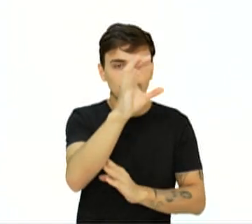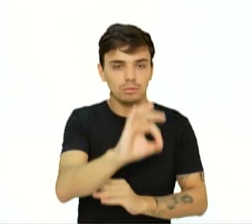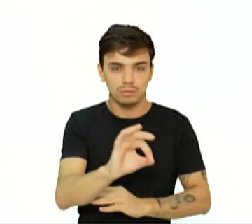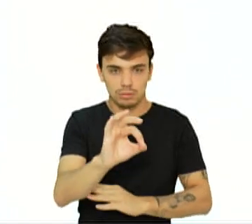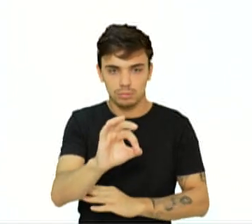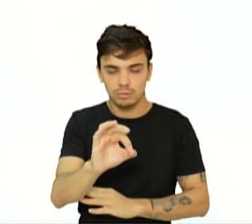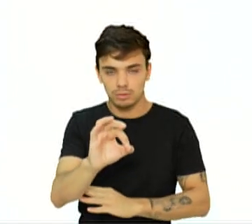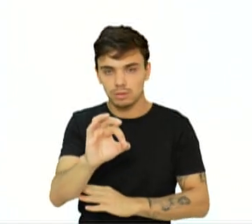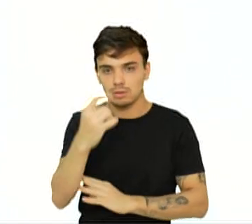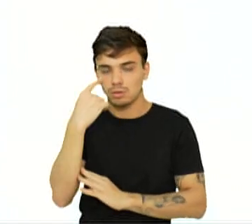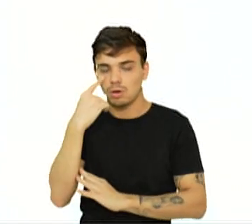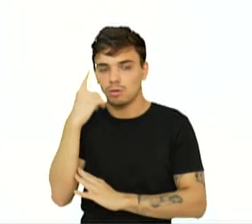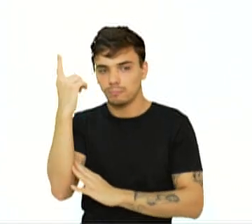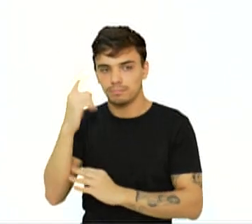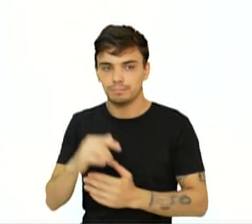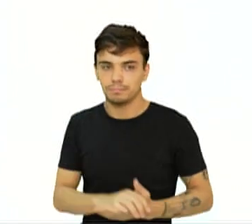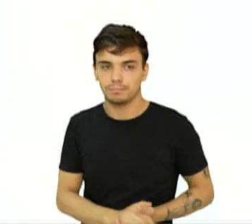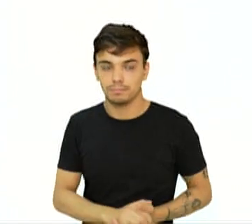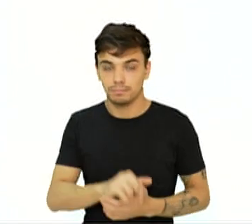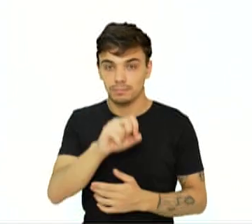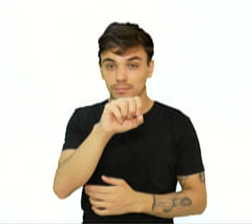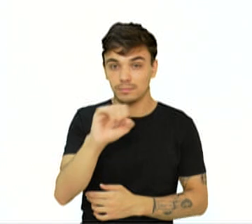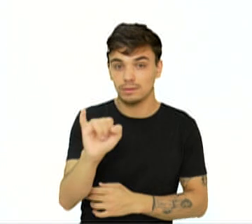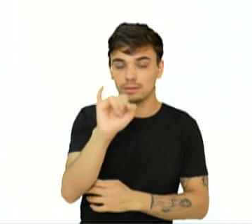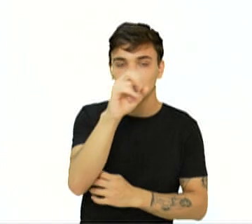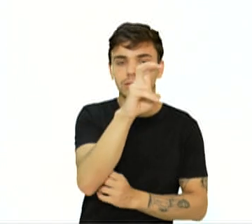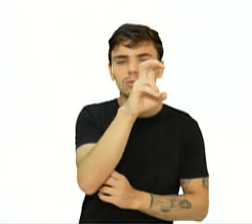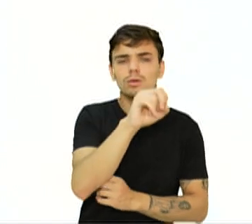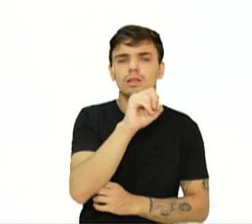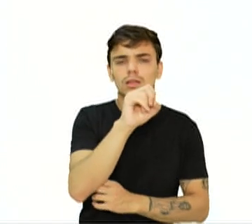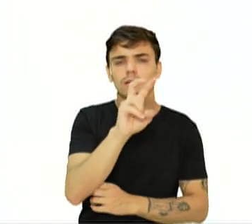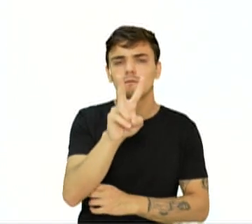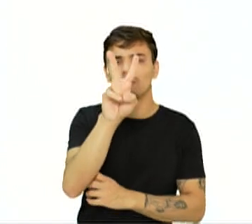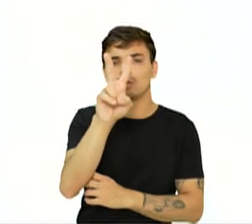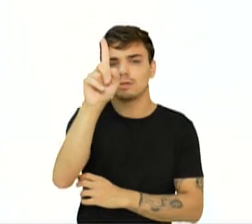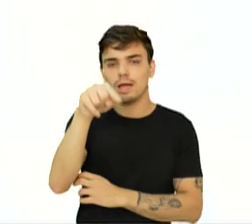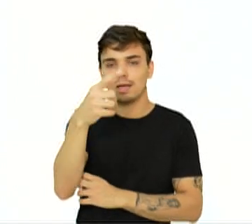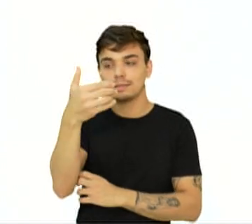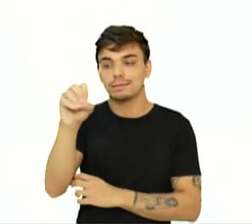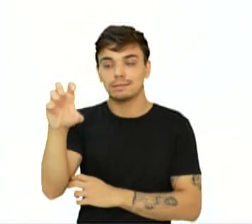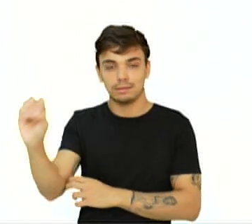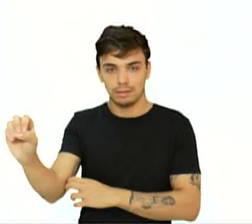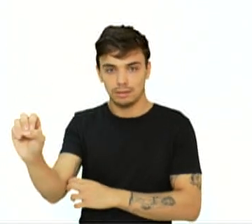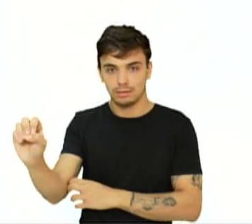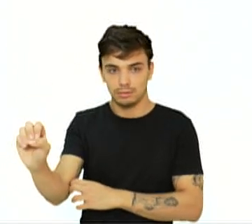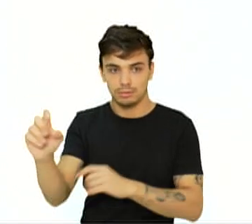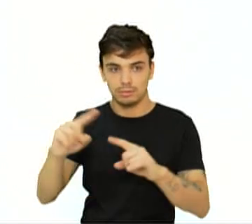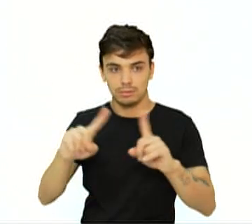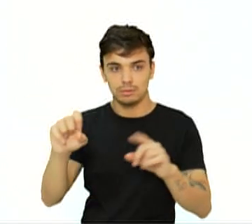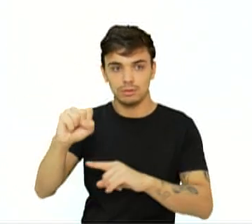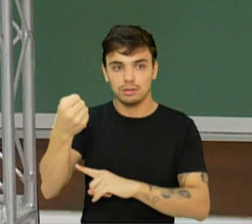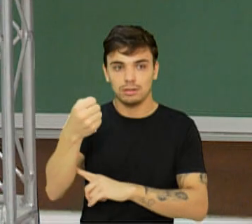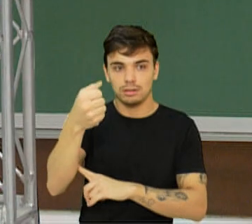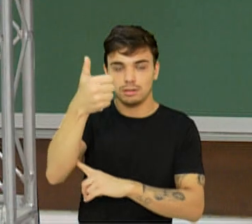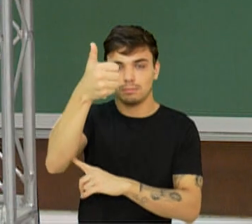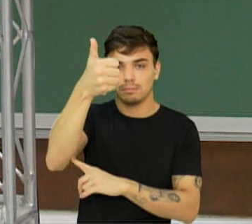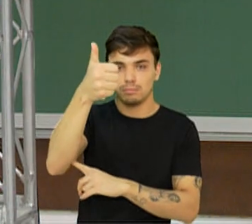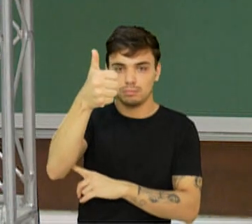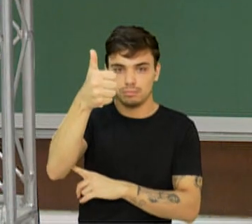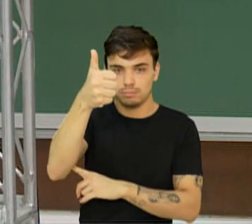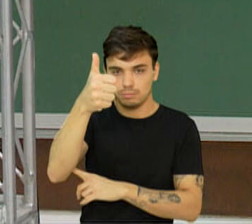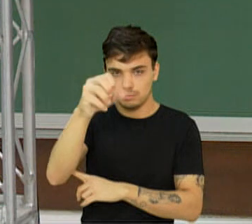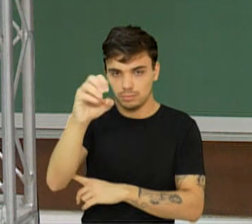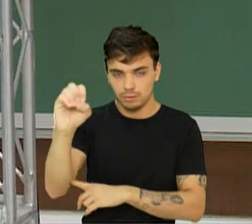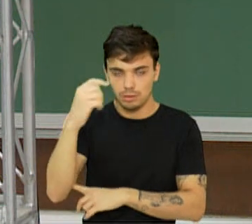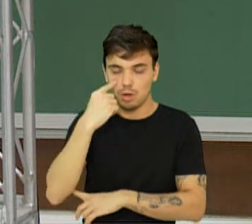50 volts. Ora, se 50 volts é o 100% e 80% vai ficar aqui, né? 80%